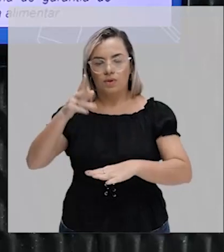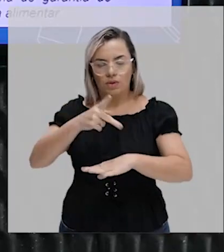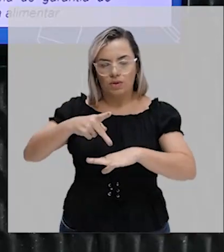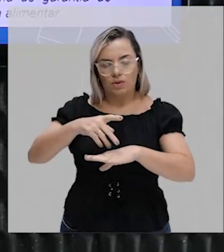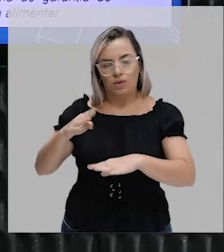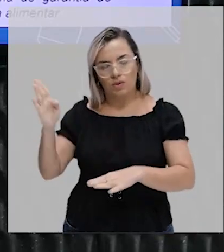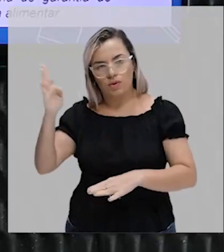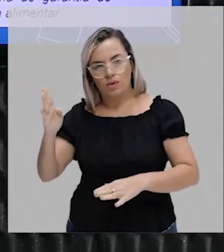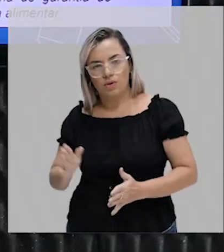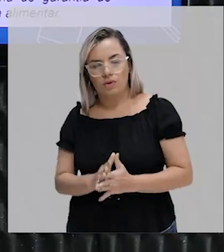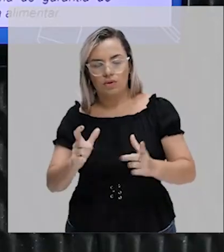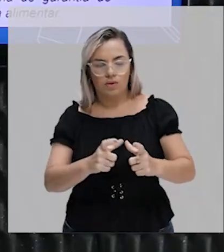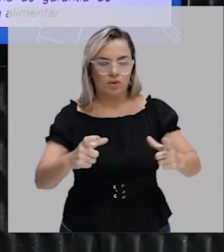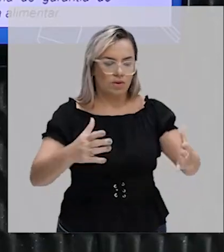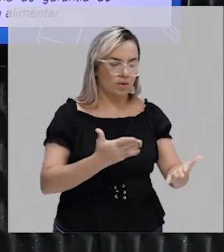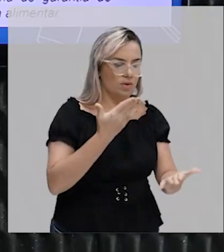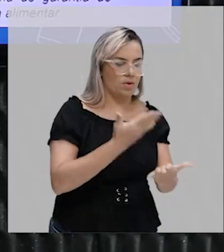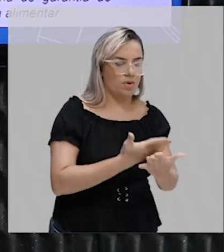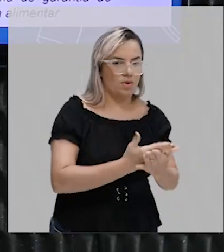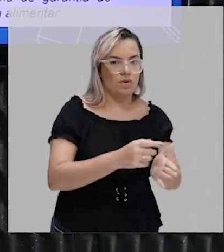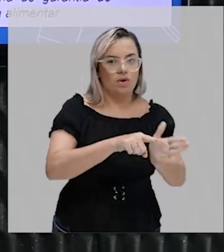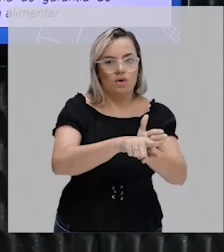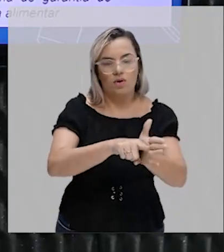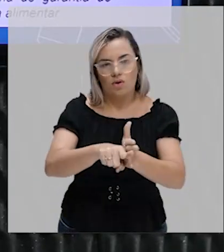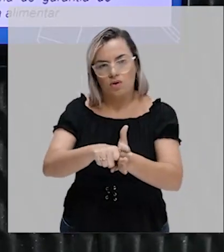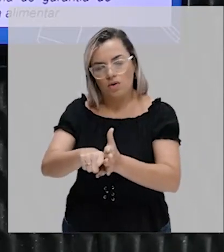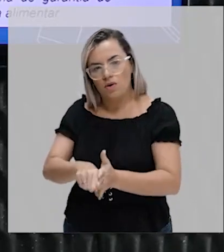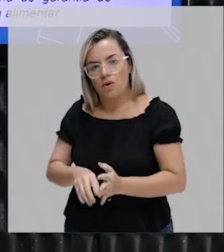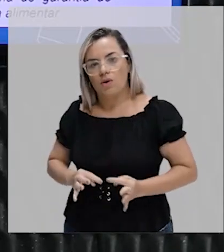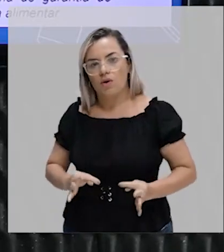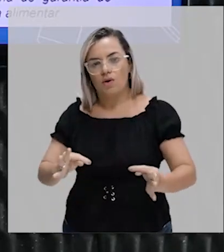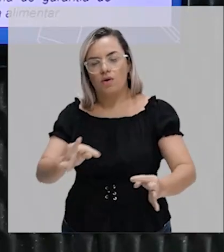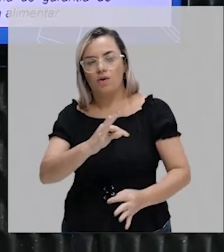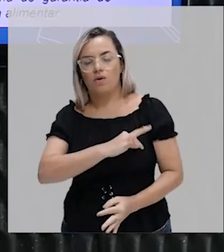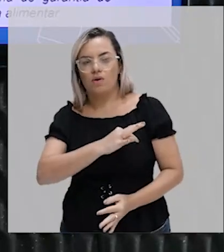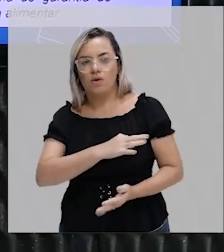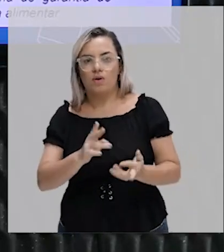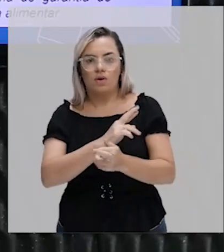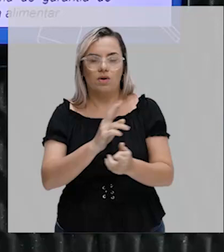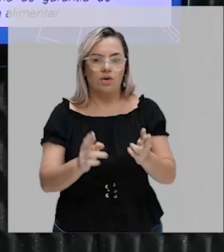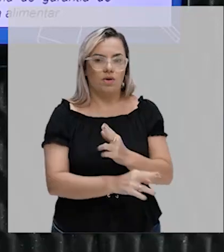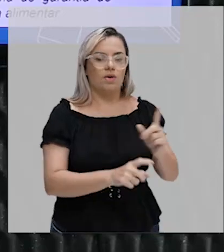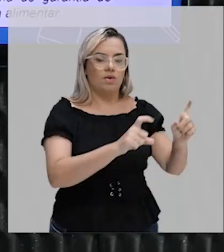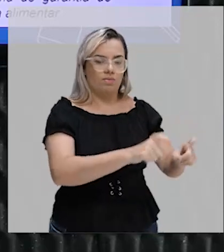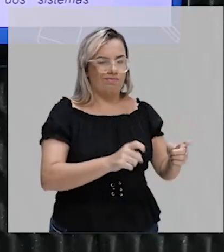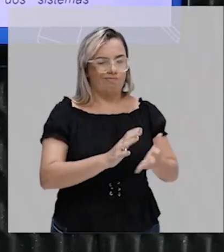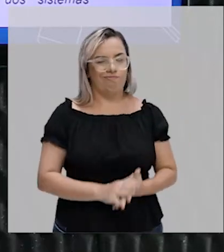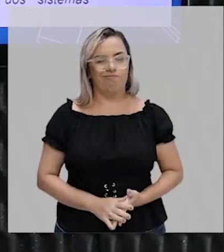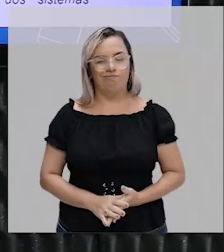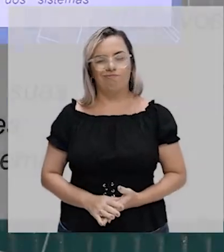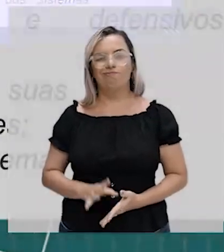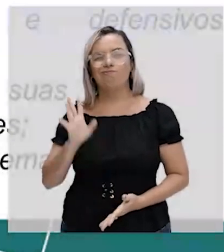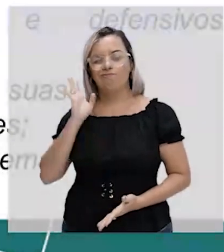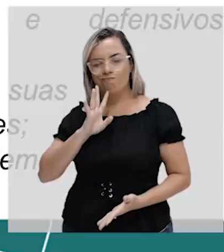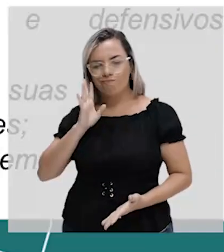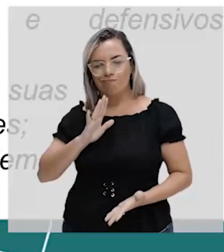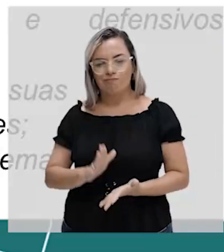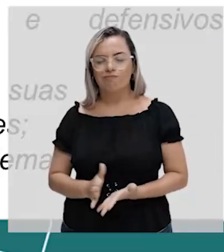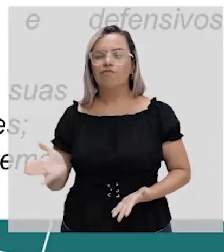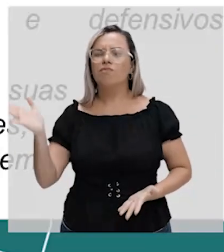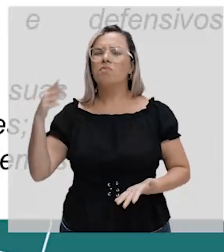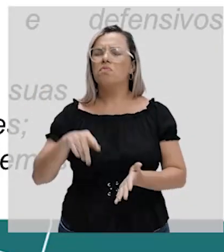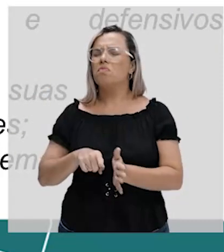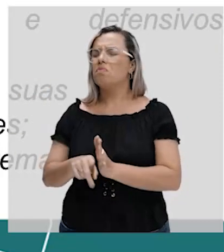desses estudos, tá, desse processo tecnológico em relação à agricultura. Bacana? Marcos, o que foi que